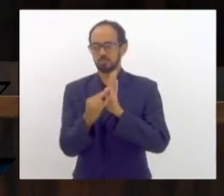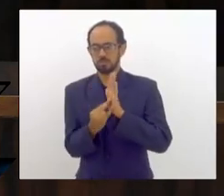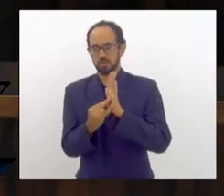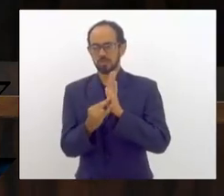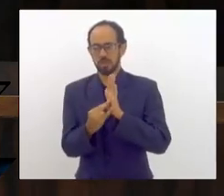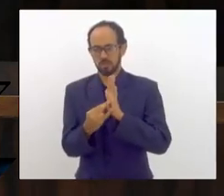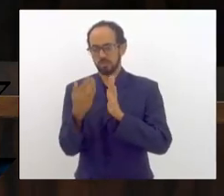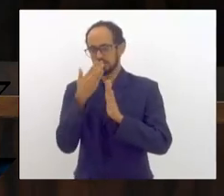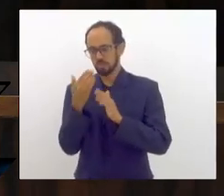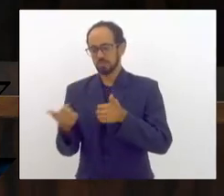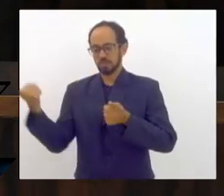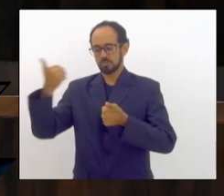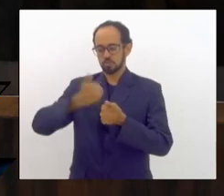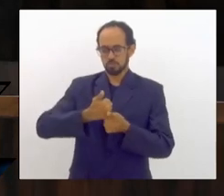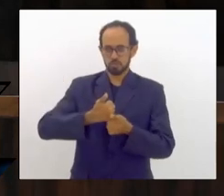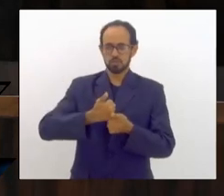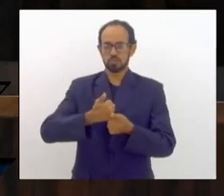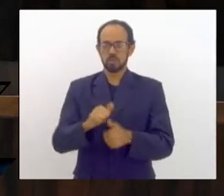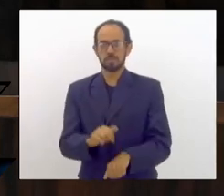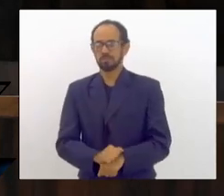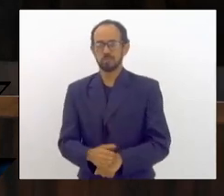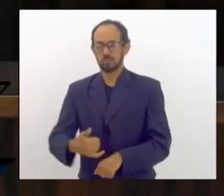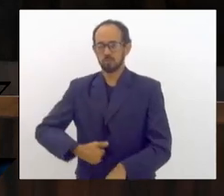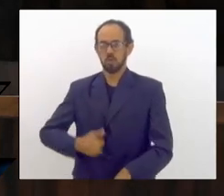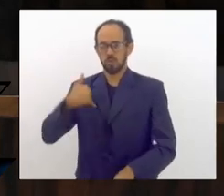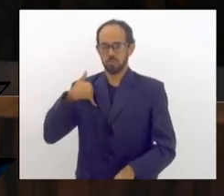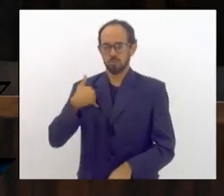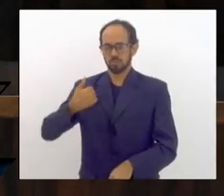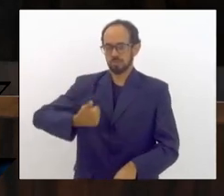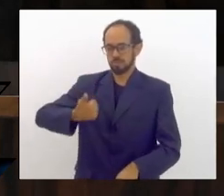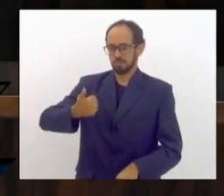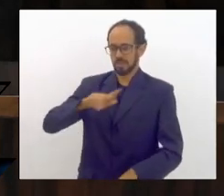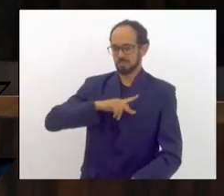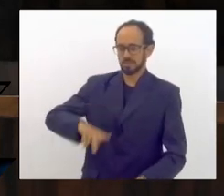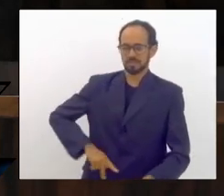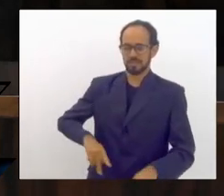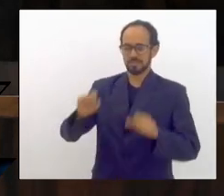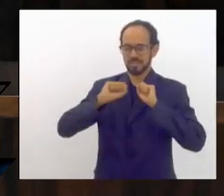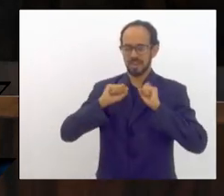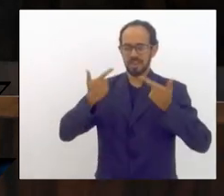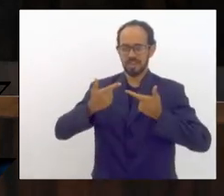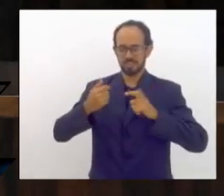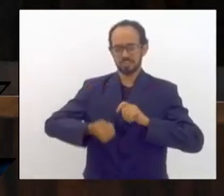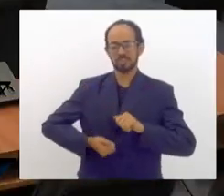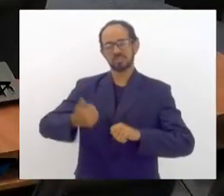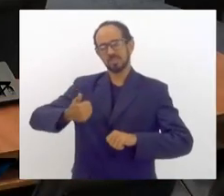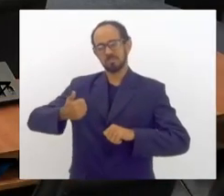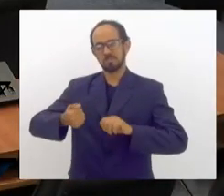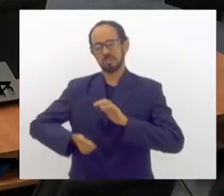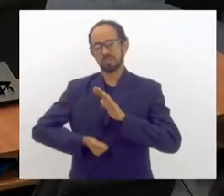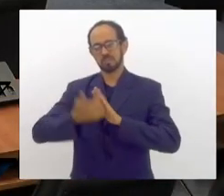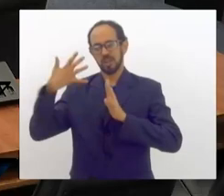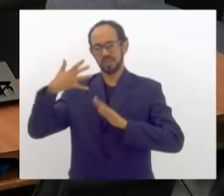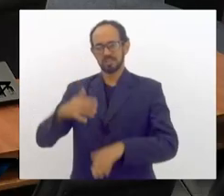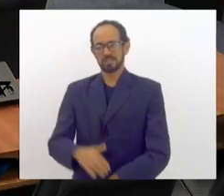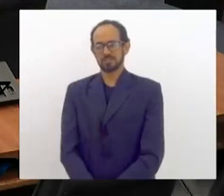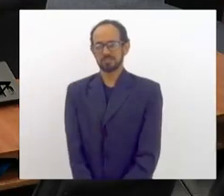Vossa Excelência assumir a presidência. Com muito orgulho aí, tua primeira presidência na Assembleia, que seja a primeira de muitas, meu irmão.